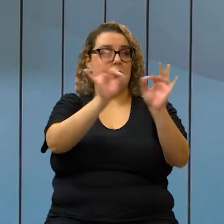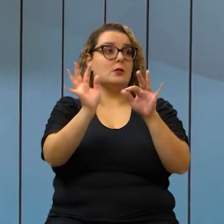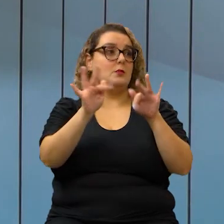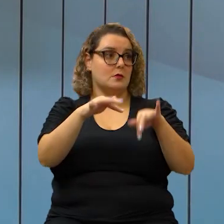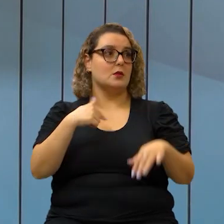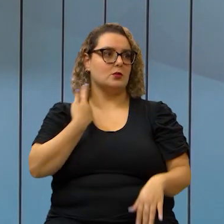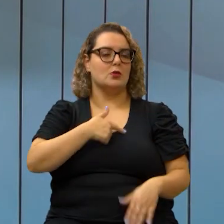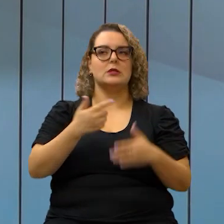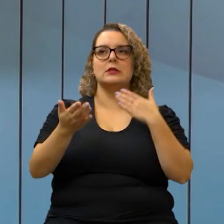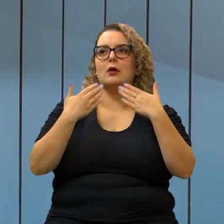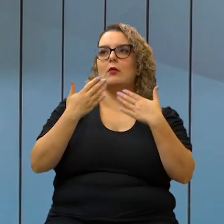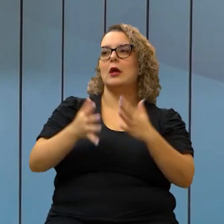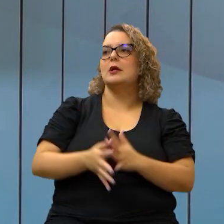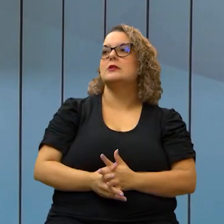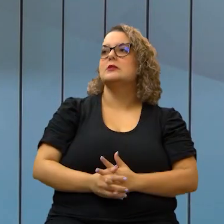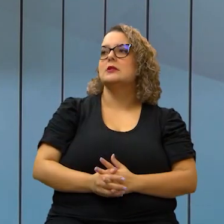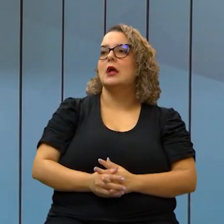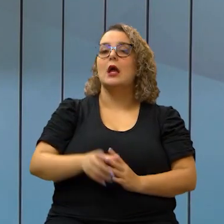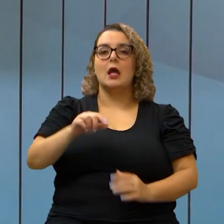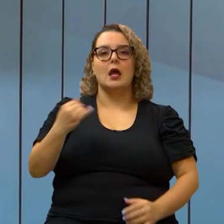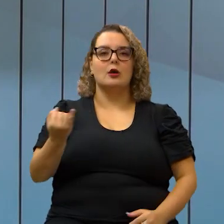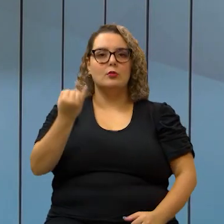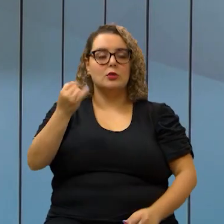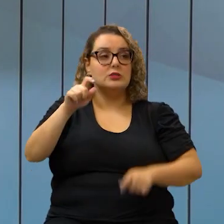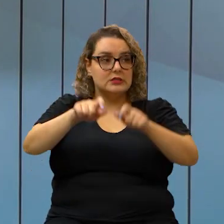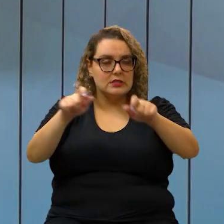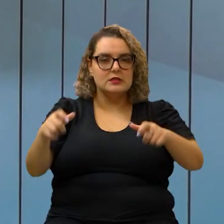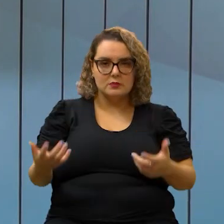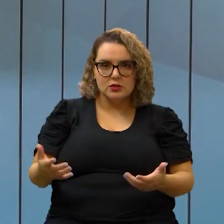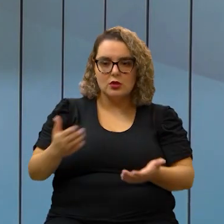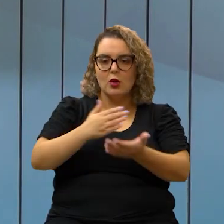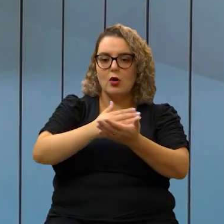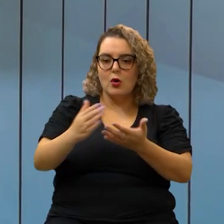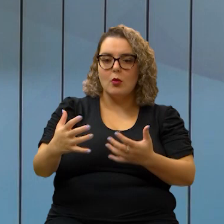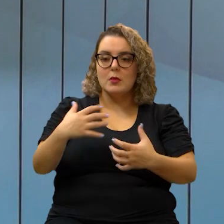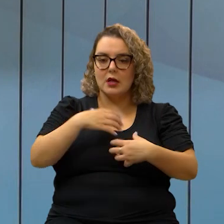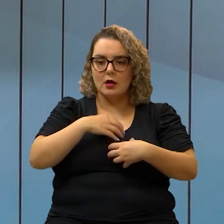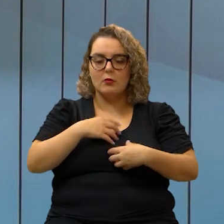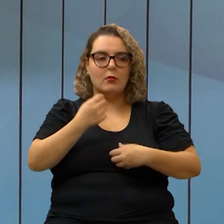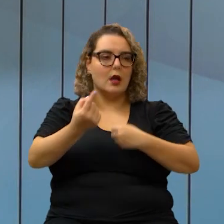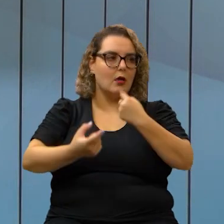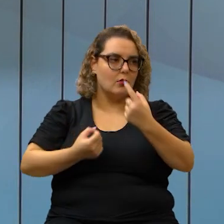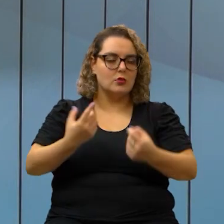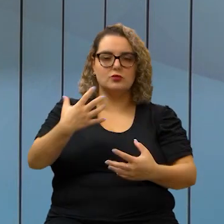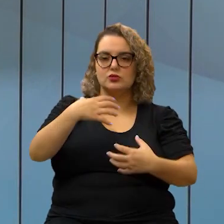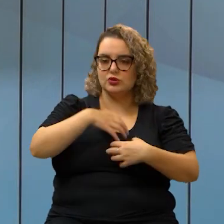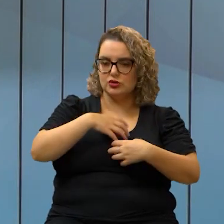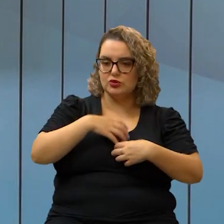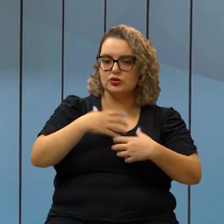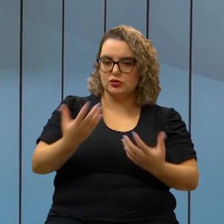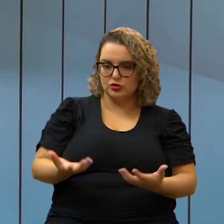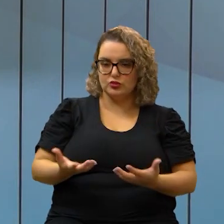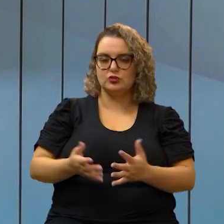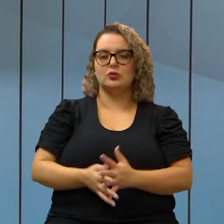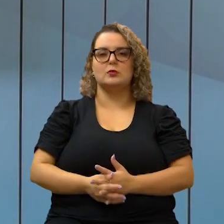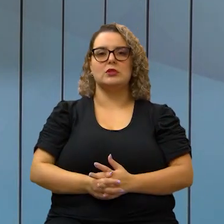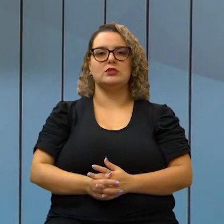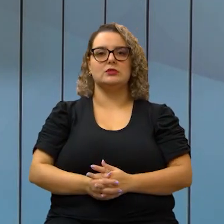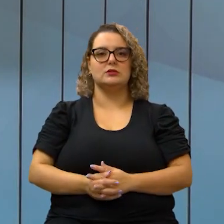gente finalizar aqui a nossa conversa, é importante, então, se as pessoas começaram a sentir